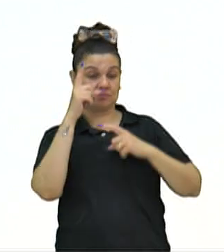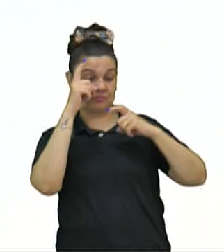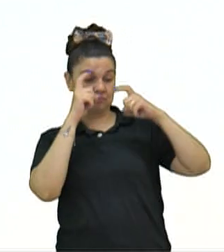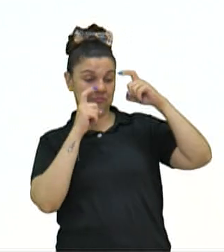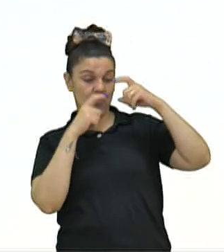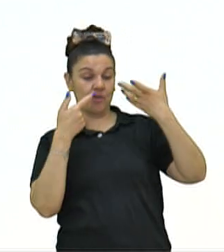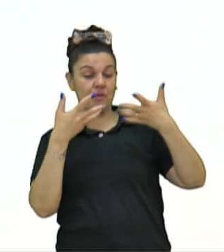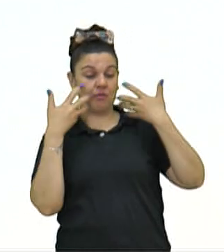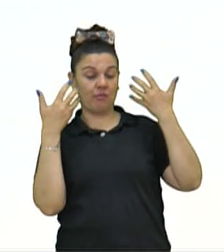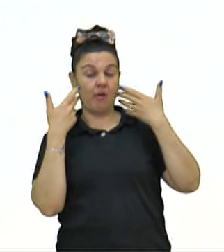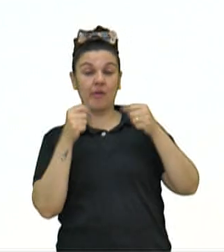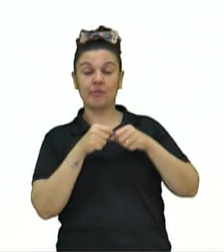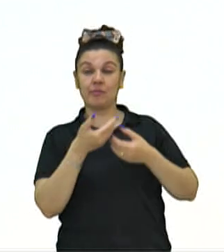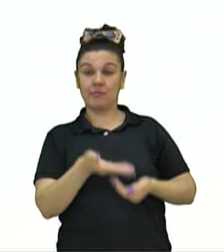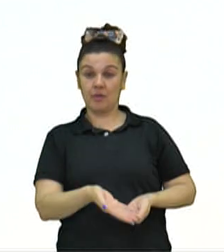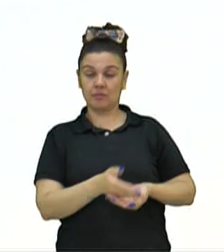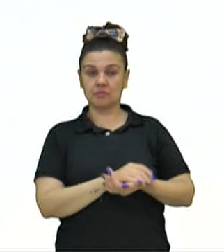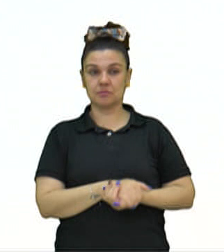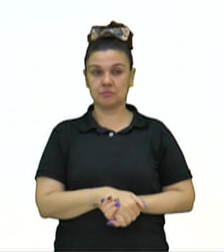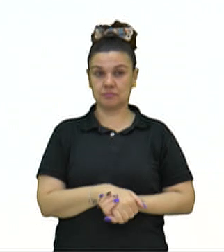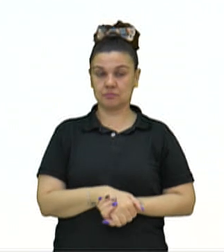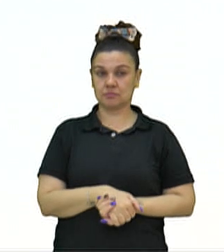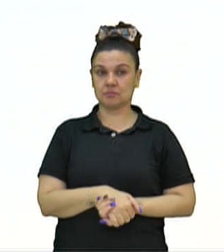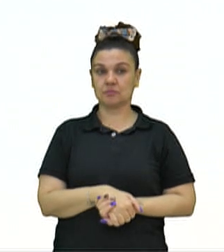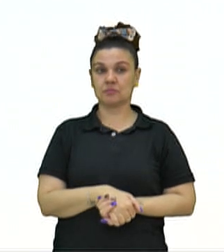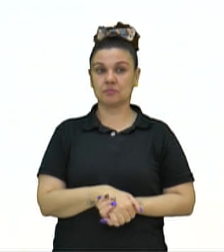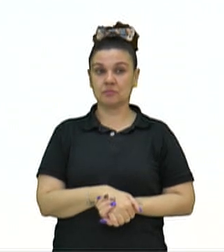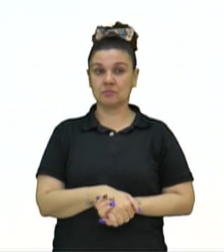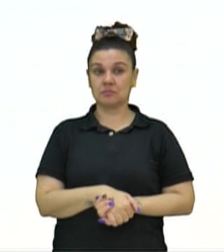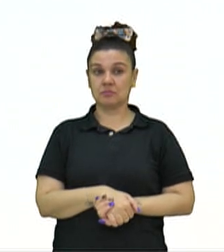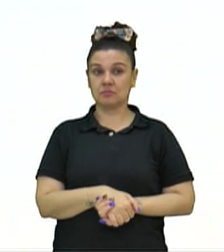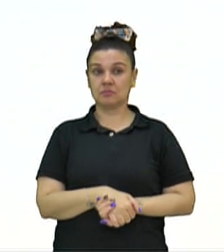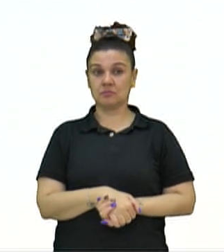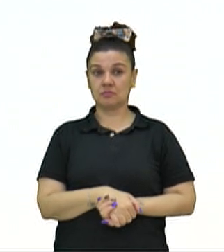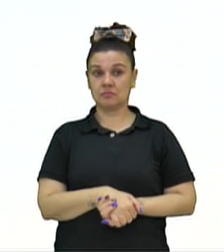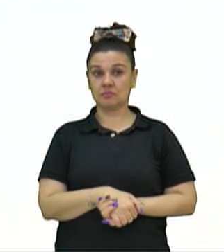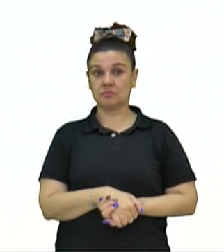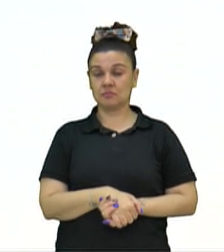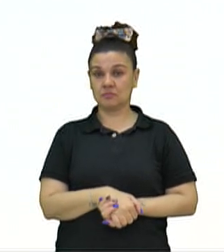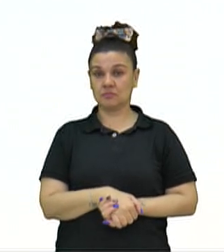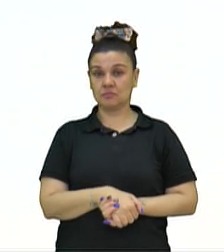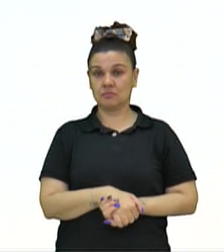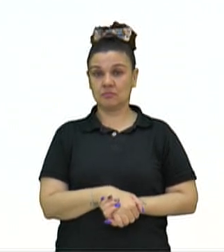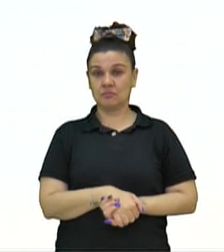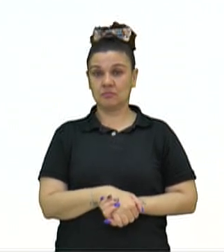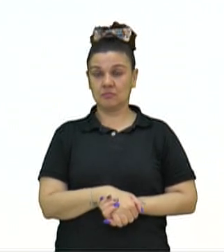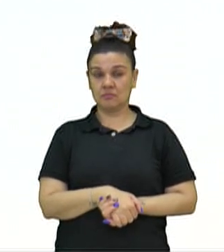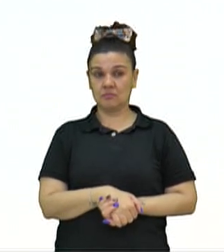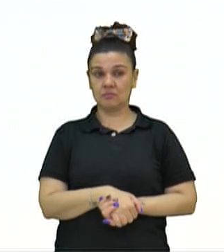que, que ele fez com a lasanha, né? Ele não pode comer uma lasanha. Garfield, why is it you scratch it, eat and